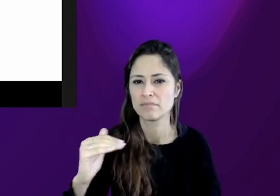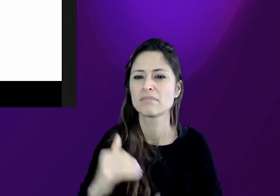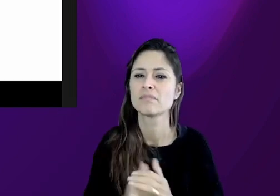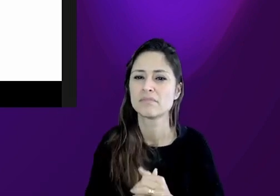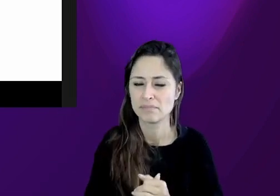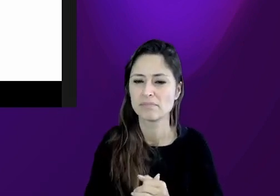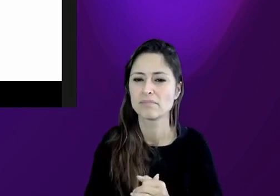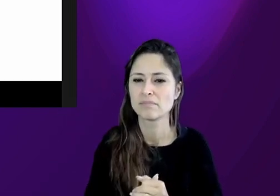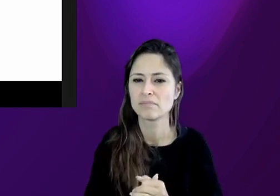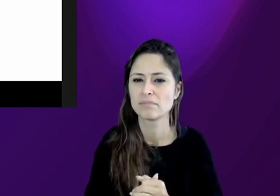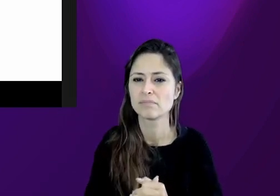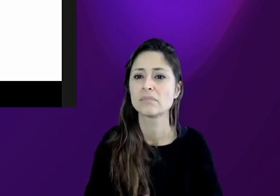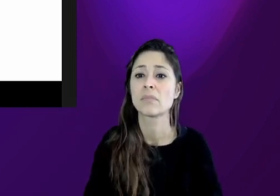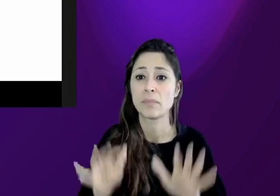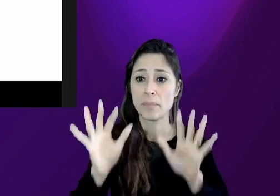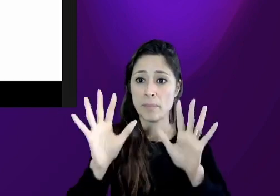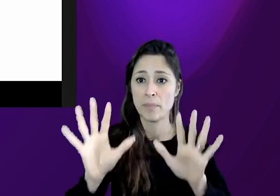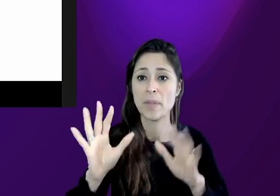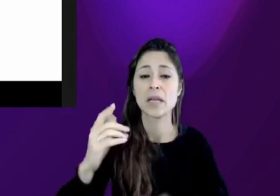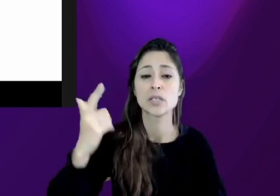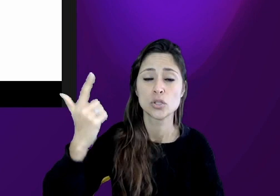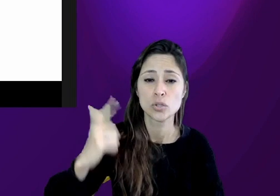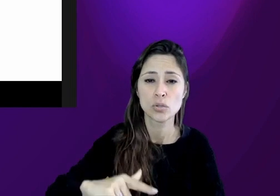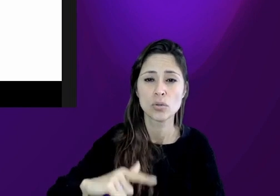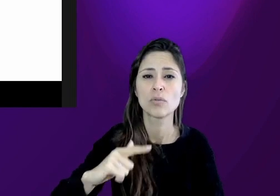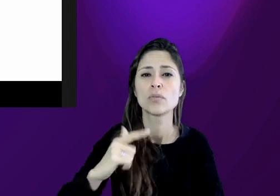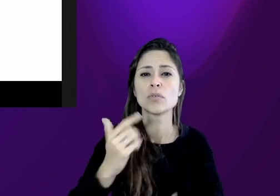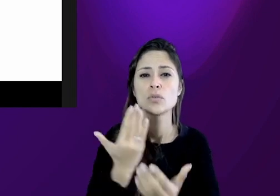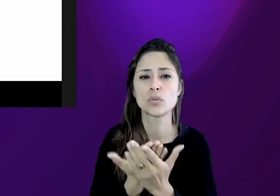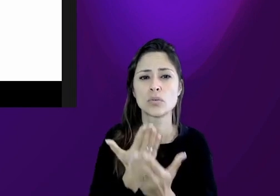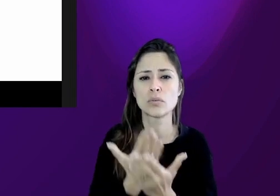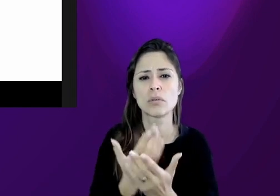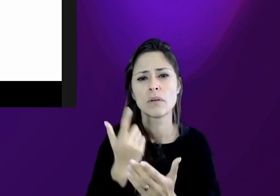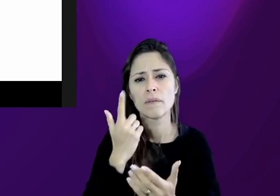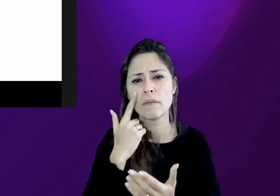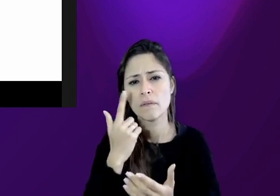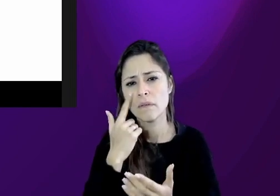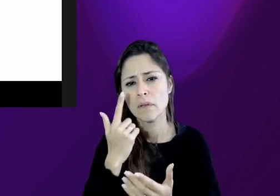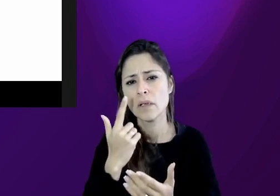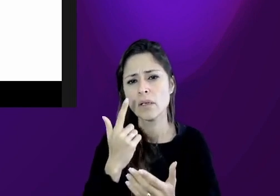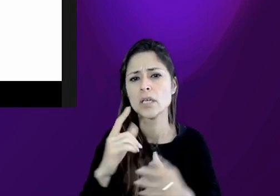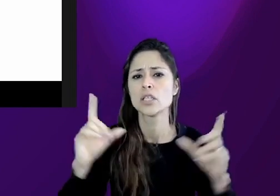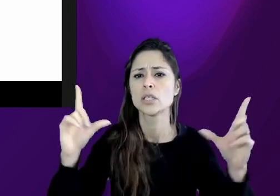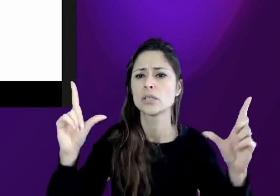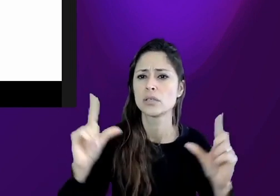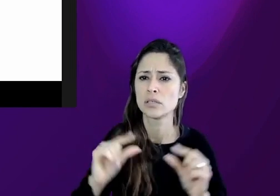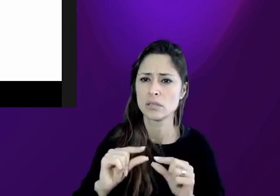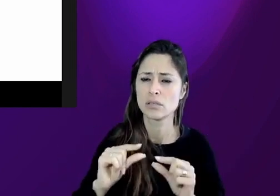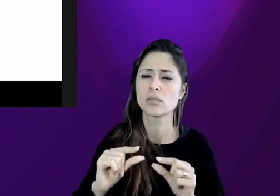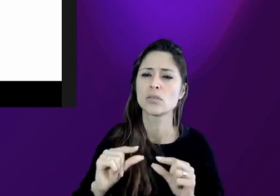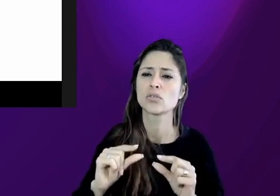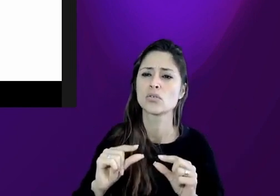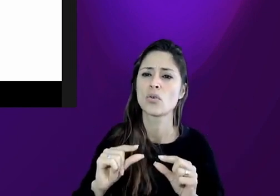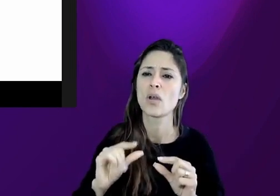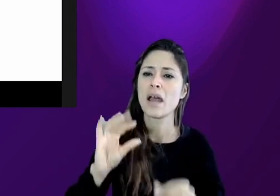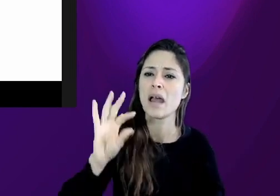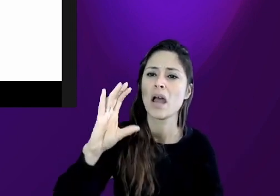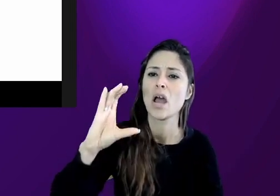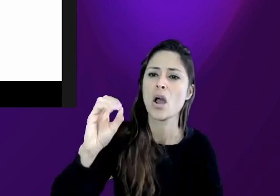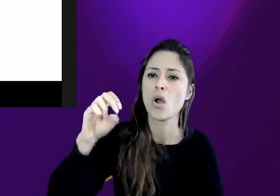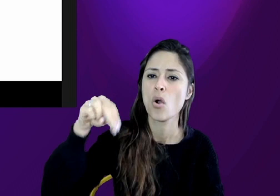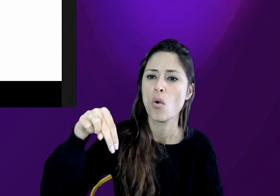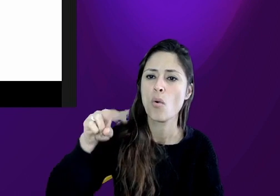cirúrgica. Mais uma vez, destrinchando os estudos, a gente consegue ver que diminui a taxa de conversão,